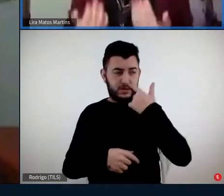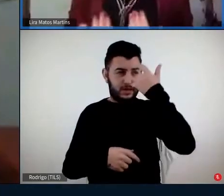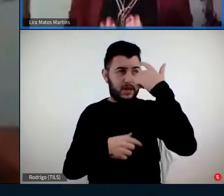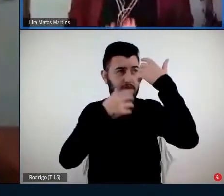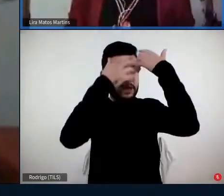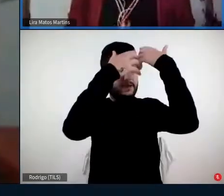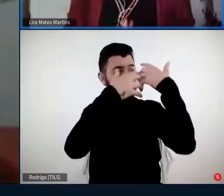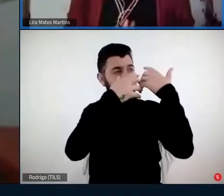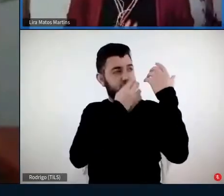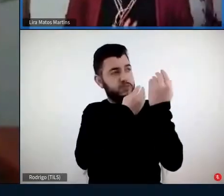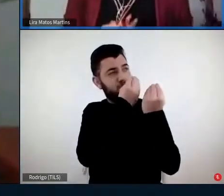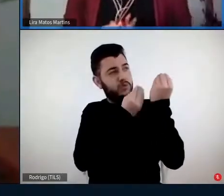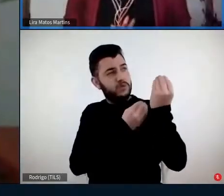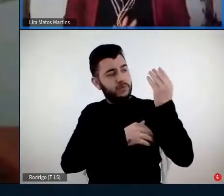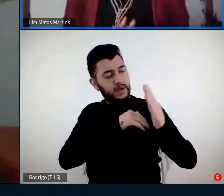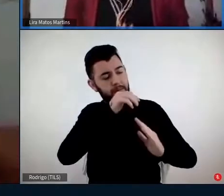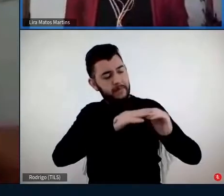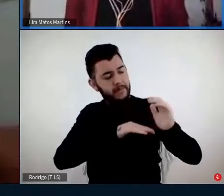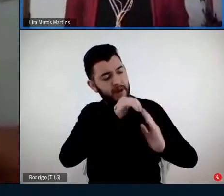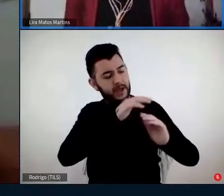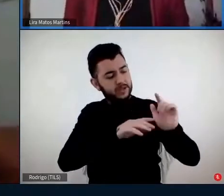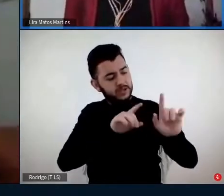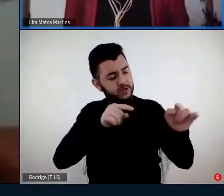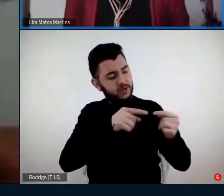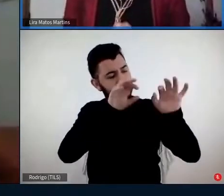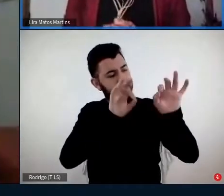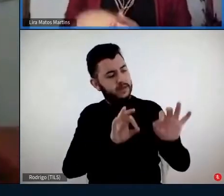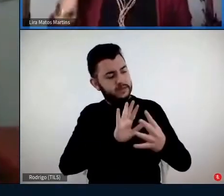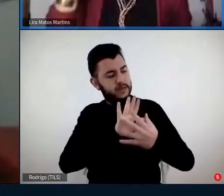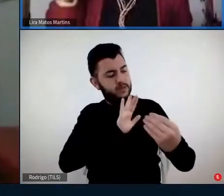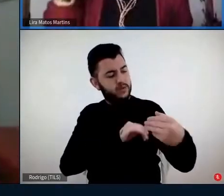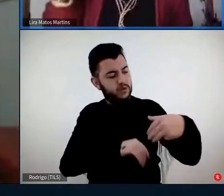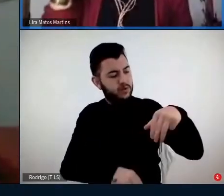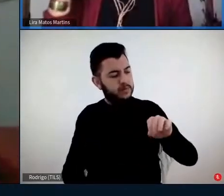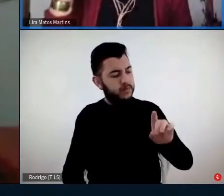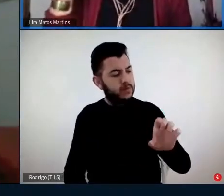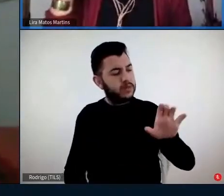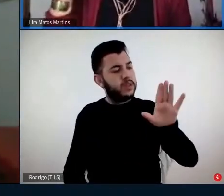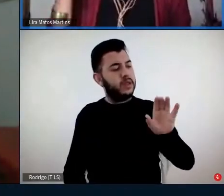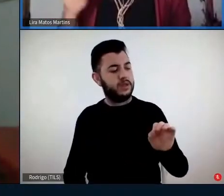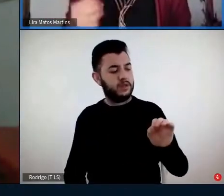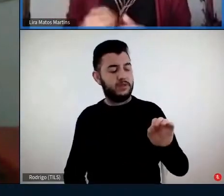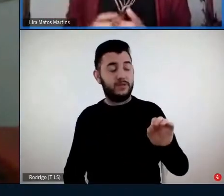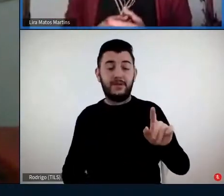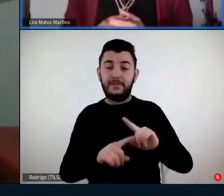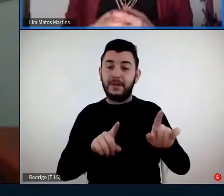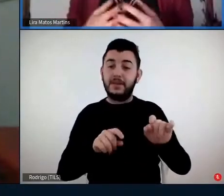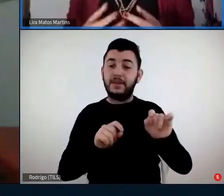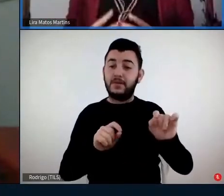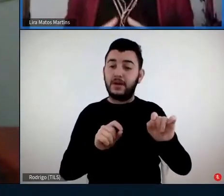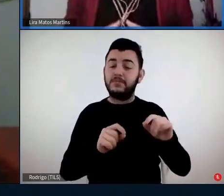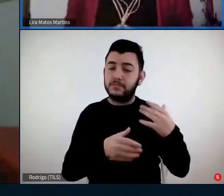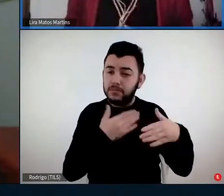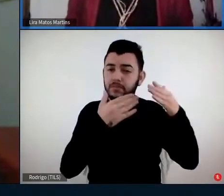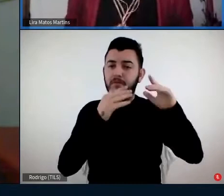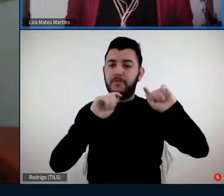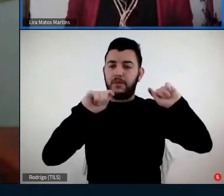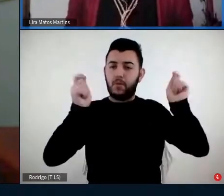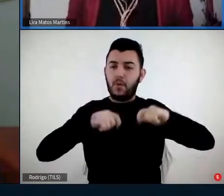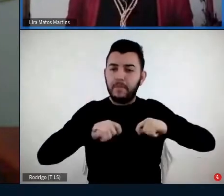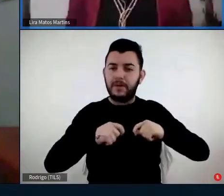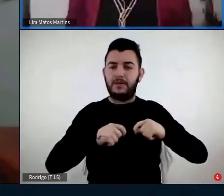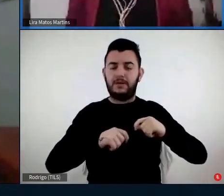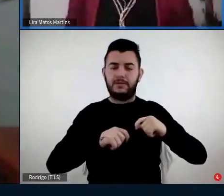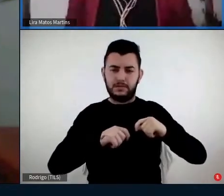enquadrar a sua prática em um modelo. Em relação aos modelos de desenvolvimento da competência, eu acho que o que eu quis dizer